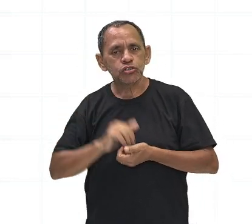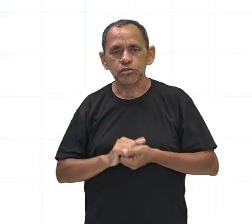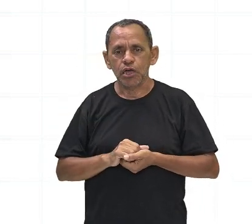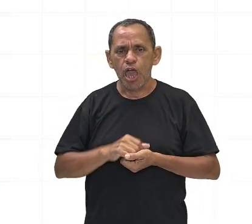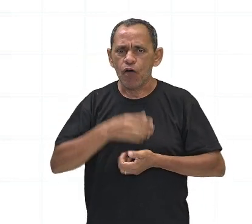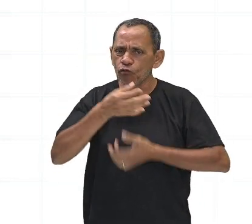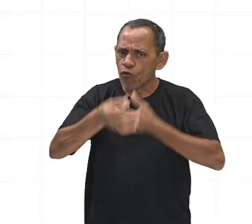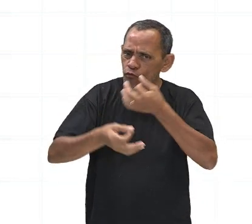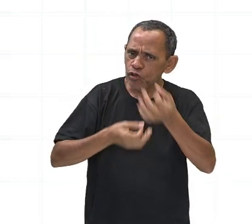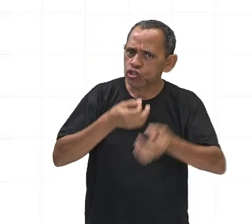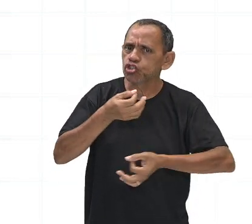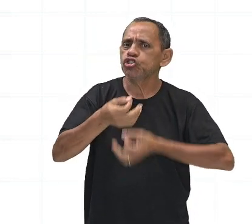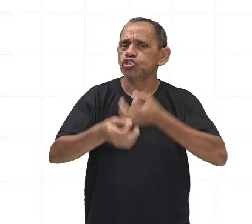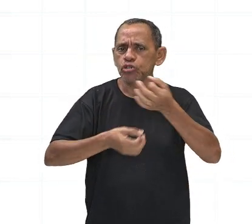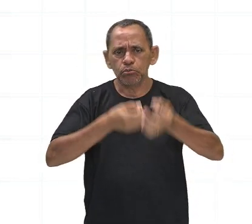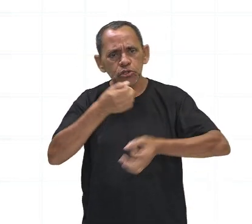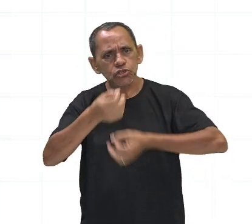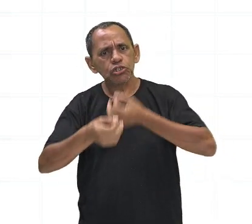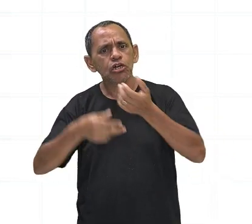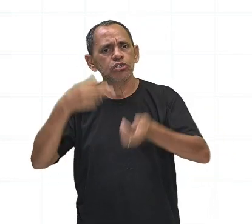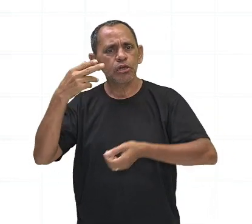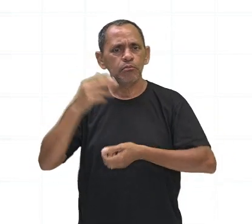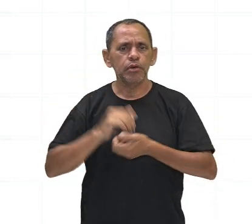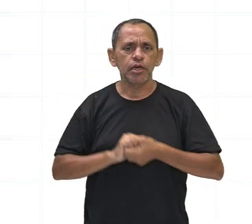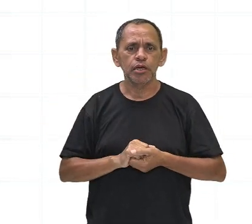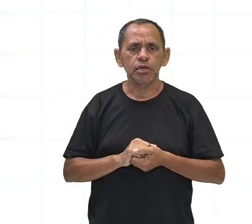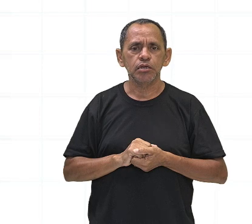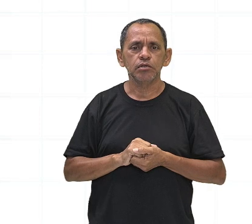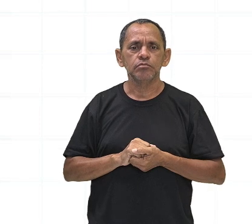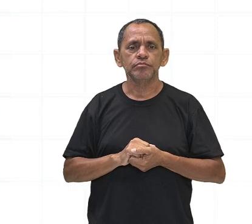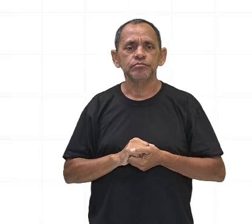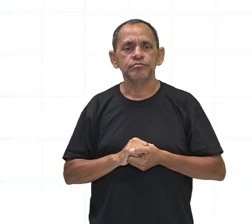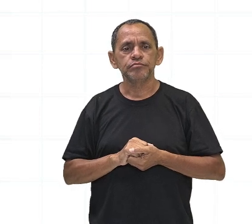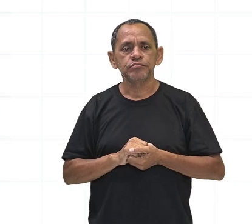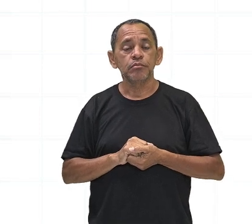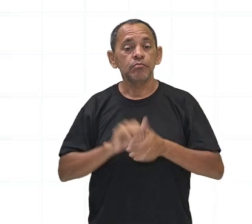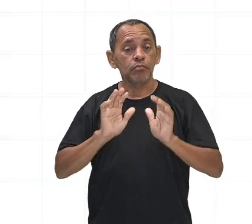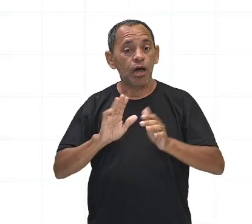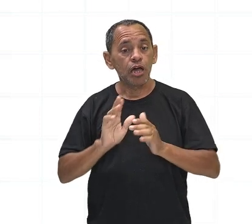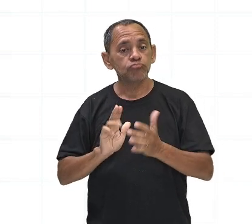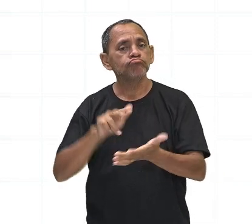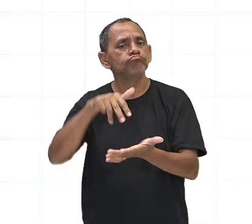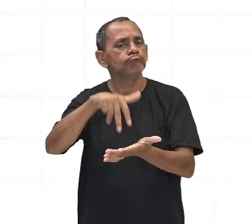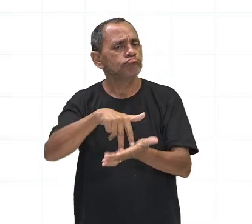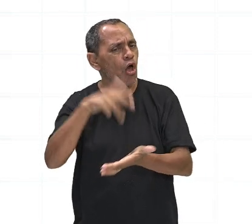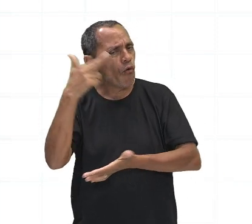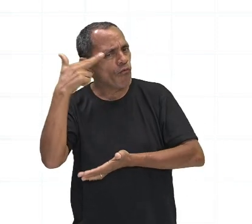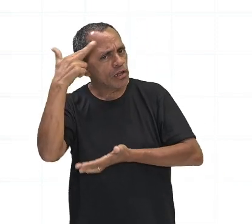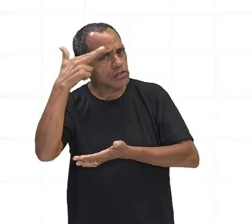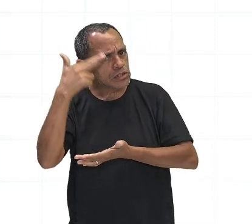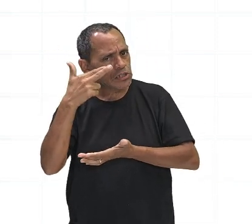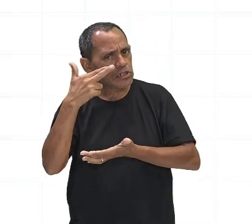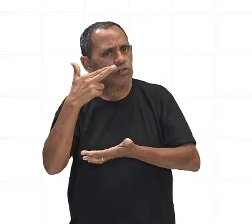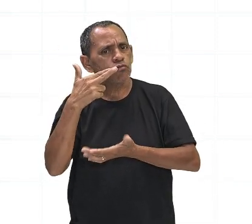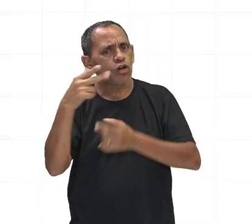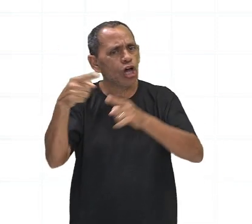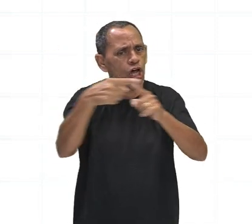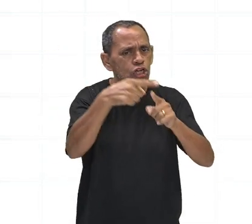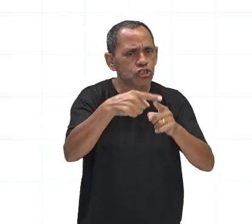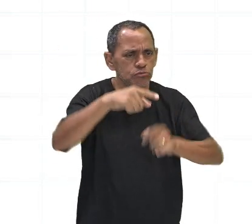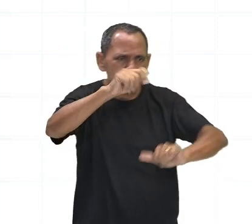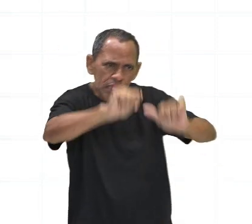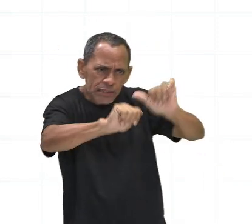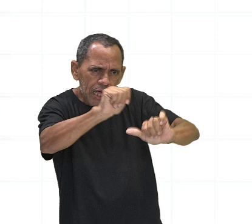determinado assunto, né? Eu vou o quê? Me posicionar de uma forma reflexiva, de uma forma de análise sobre